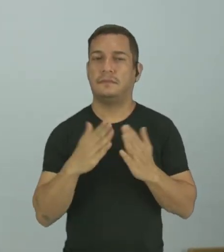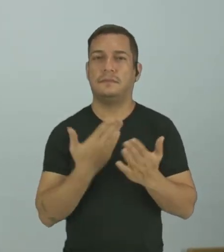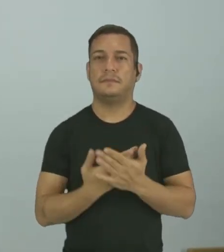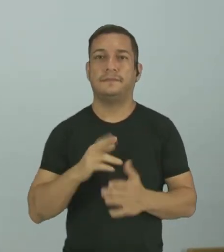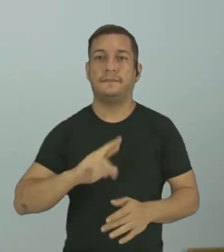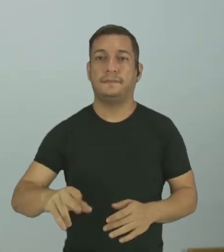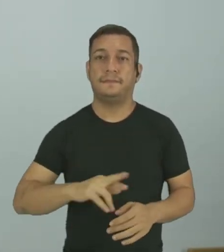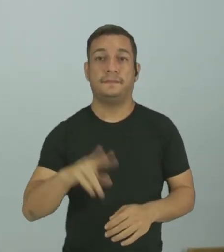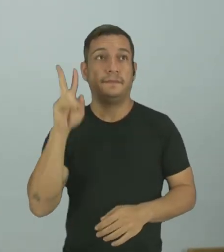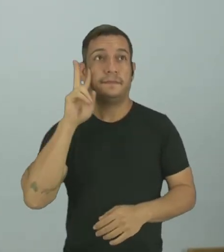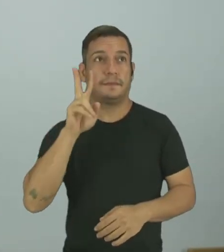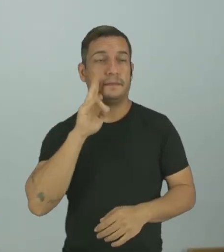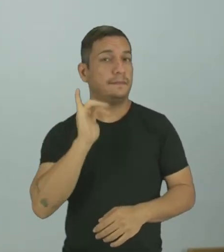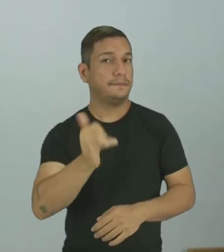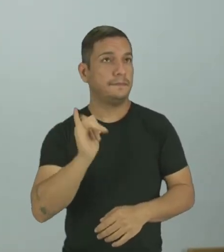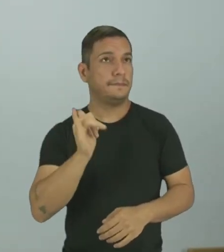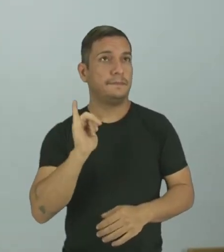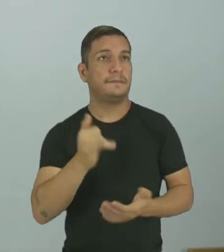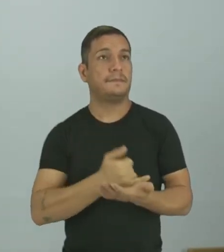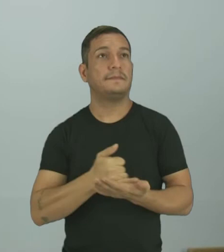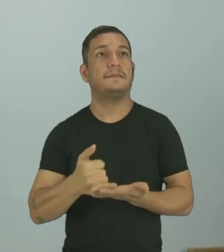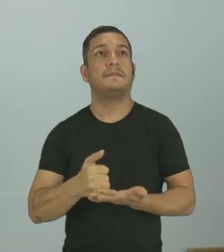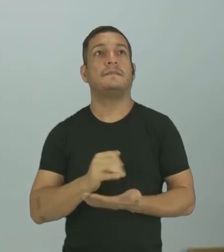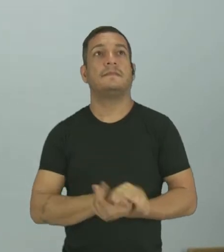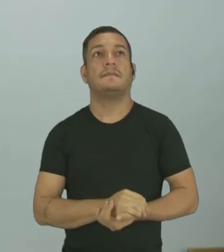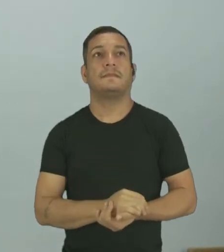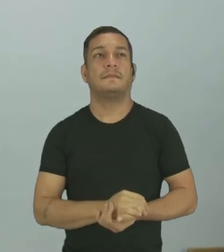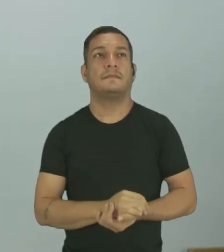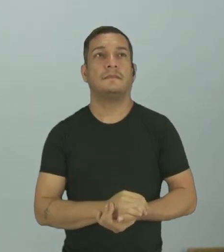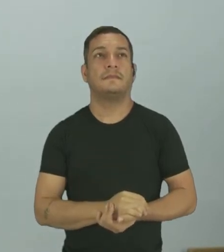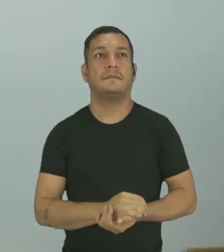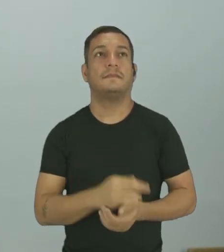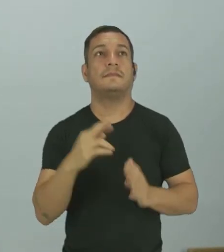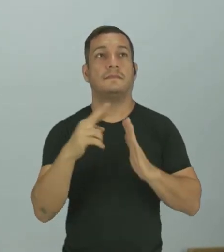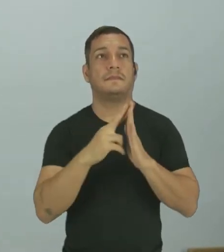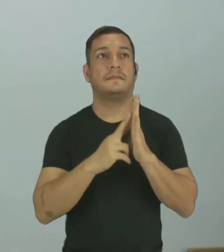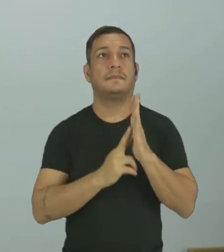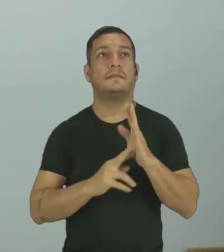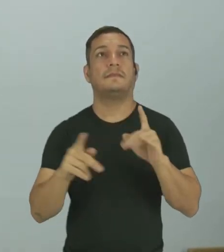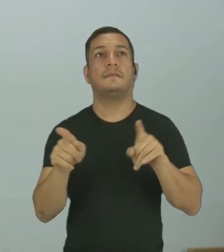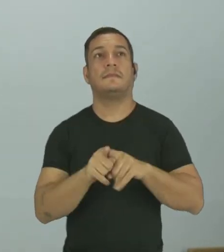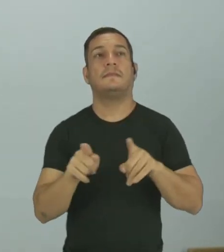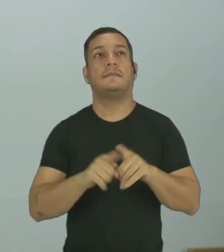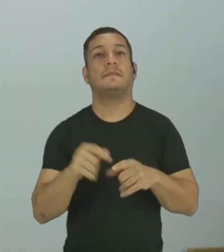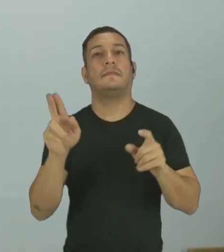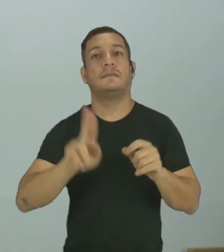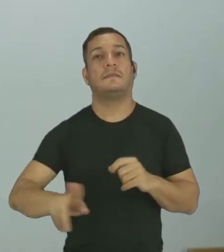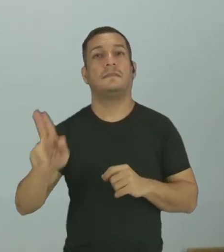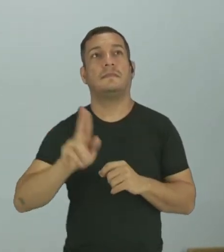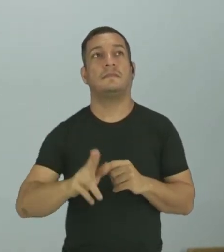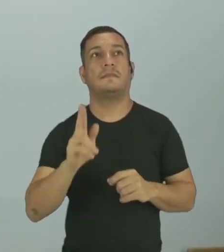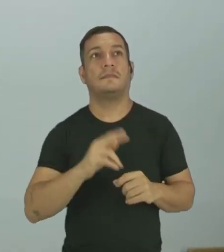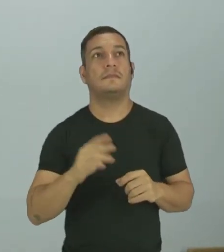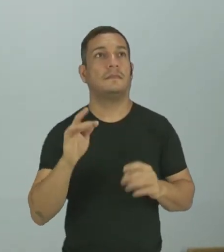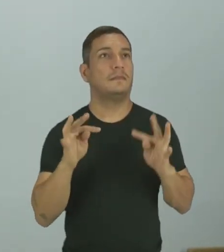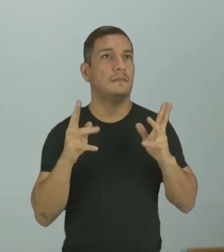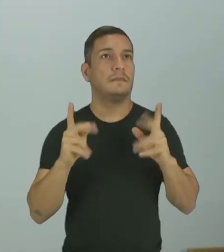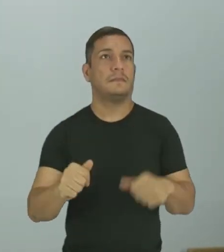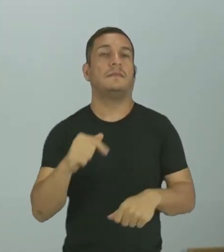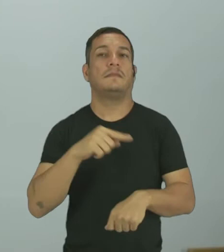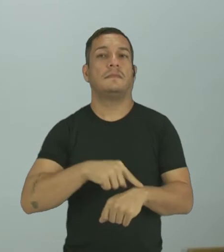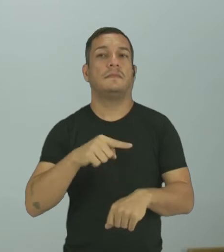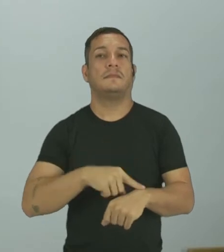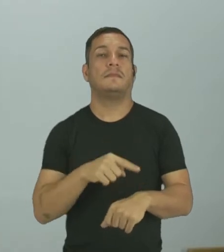escola. Lembra o que eu falei para vocês no início? Essas regras de bom convívio devem ser utilizadas a todo